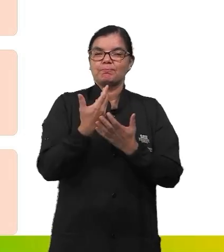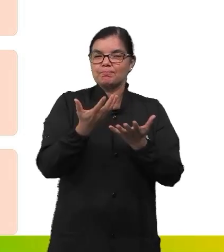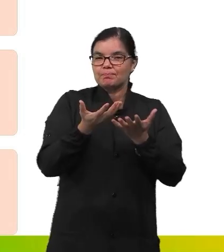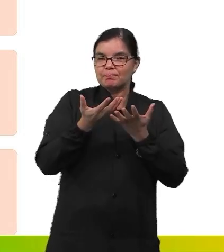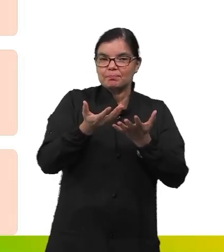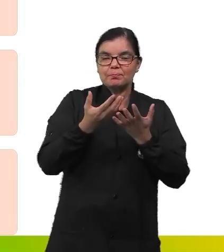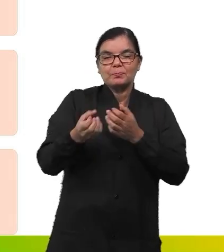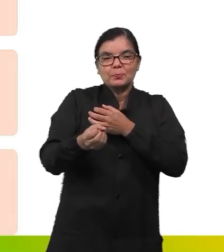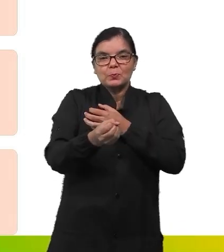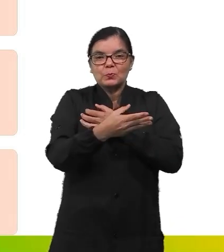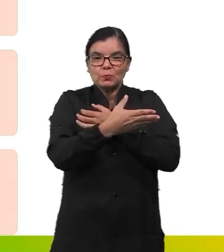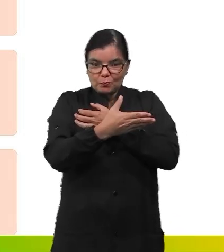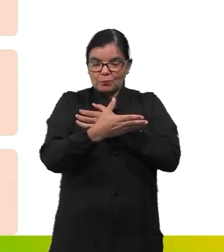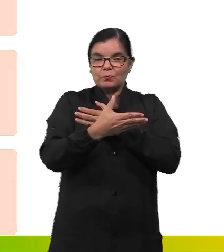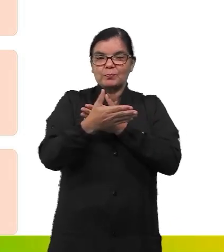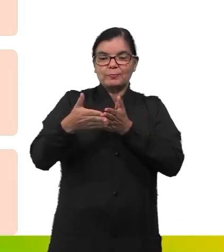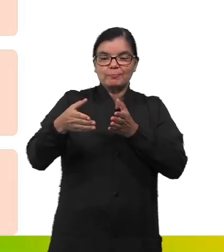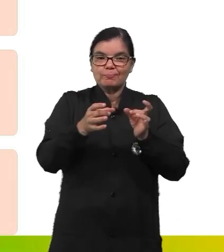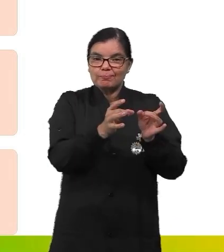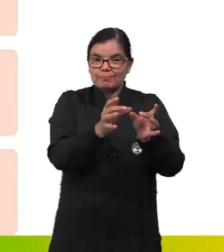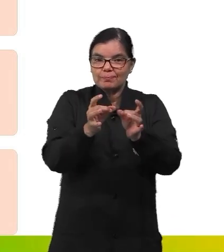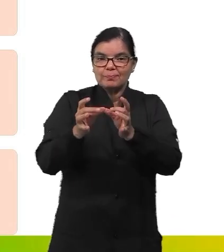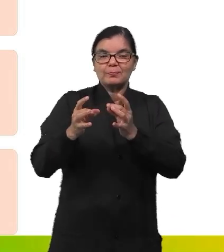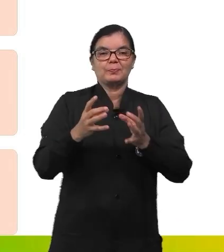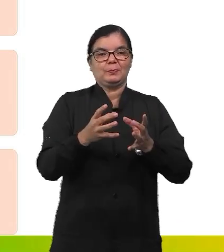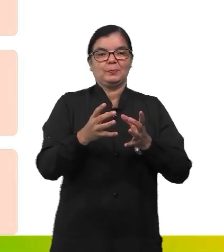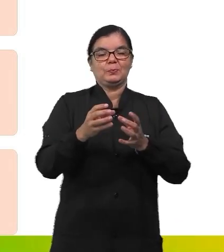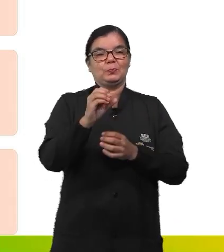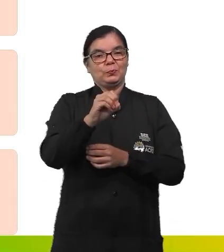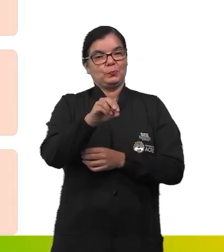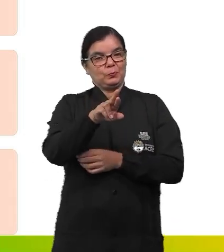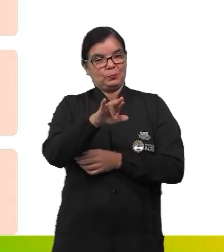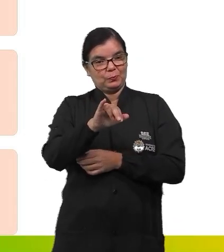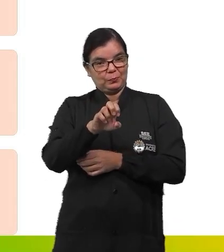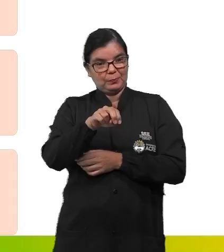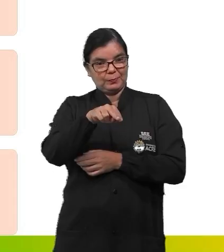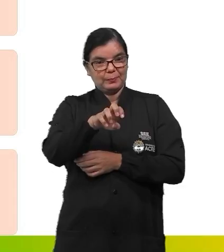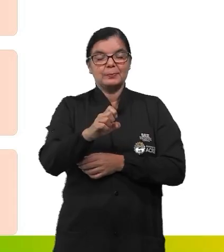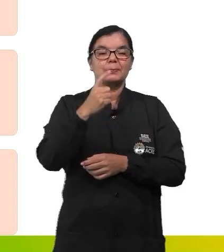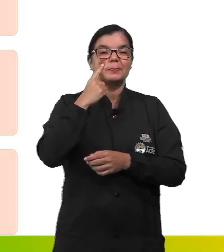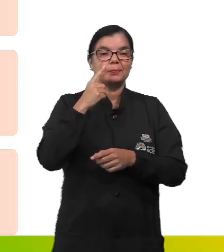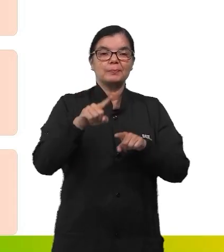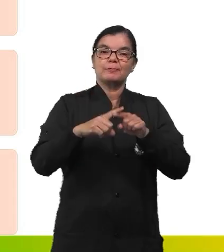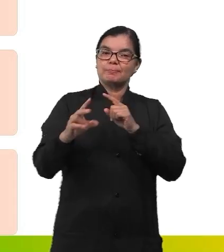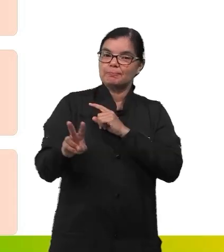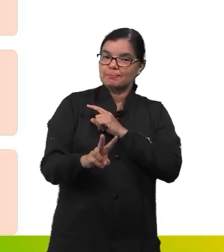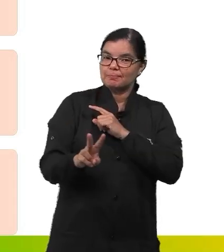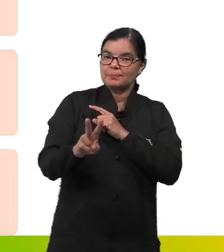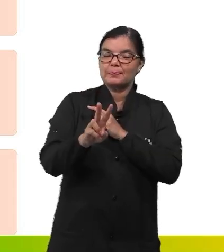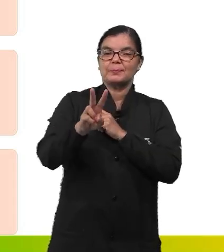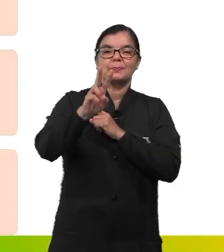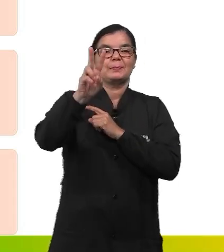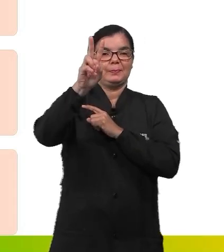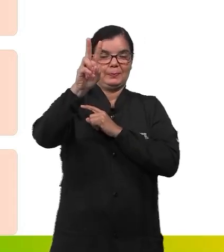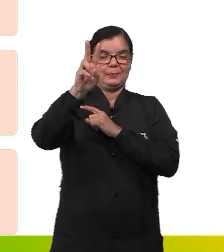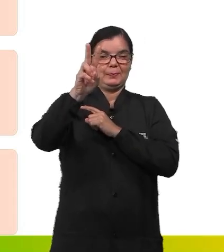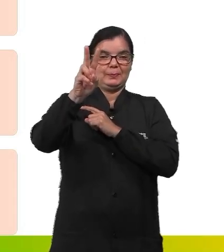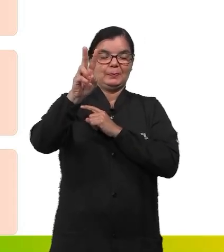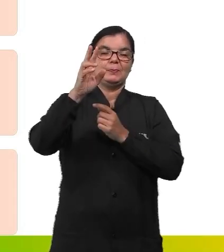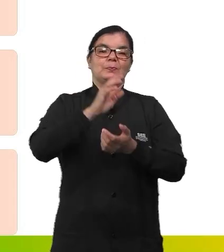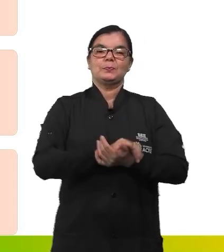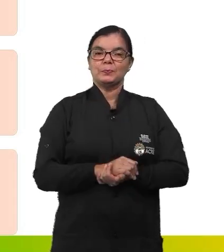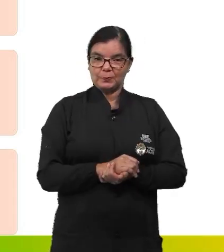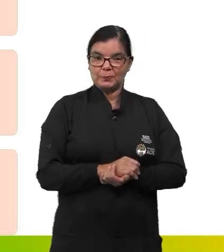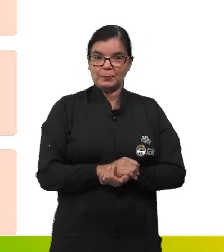por novas rotas de comércio com o Oriente para pegar as tão valiosas